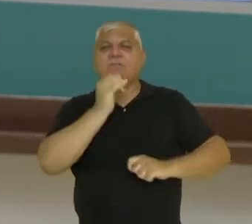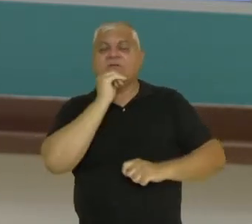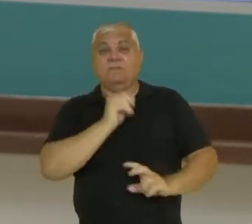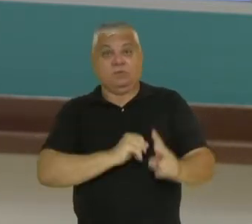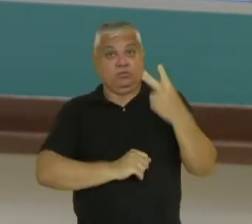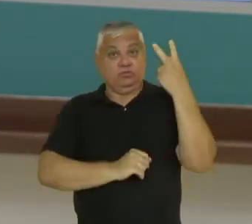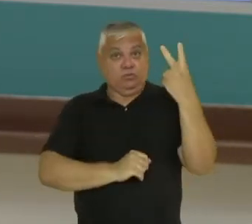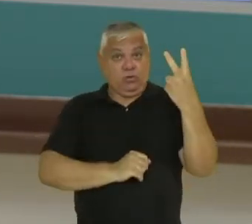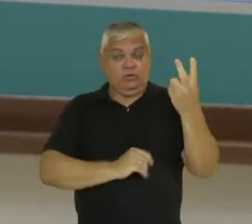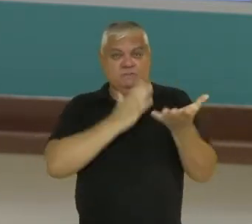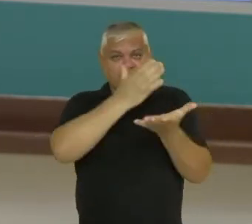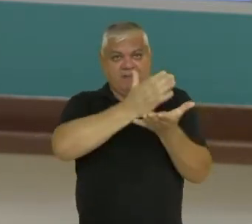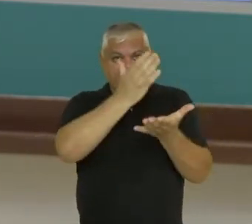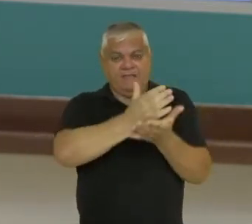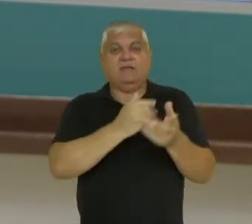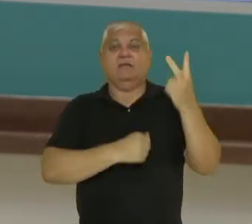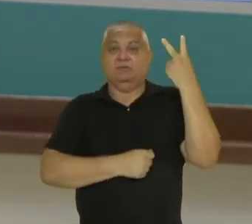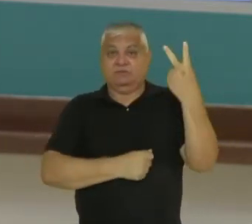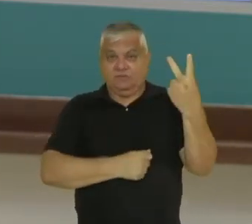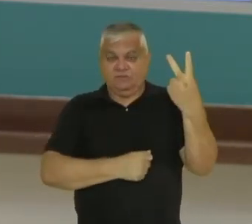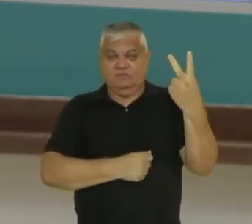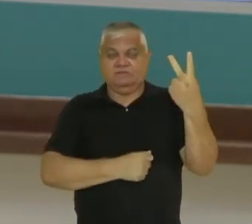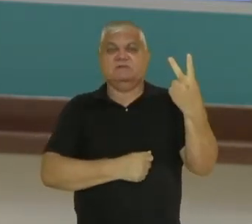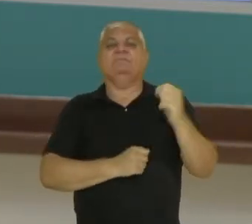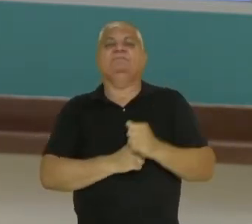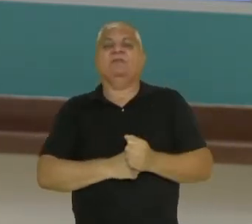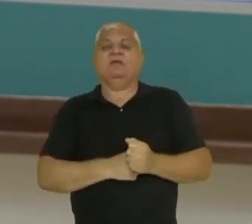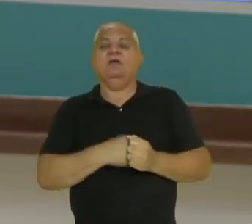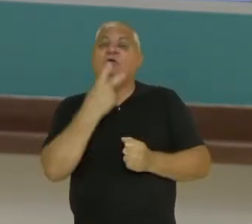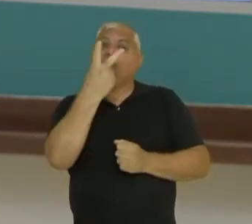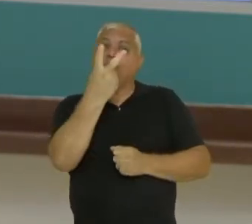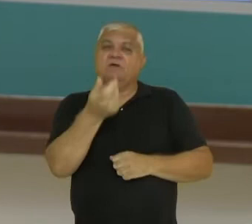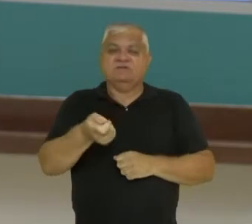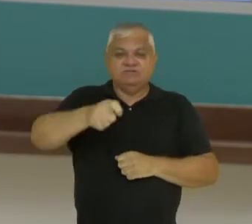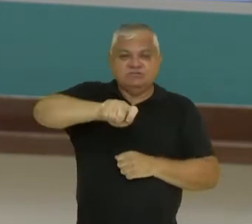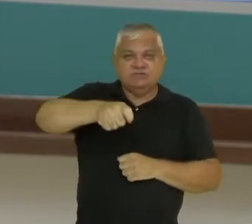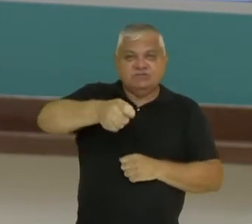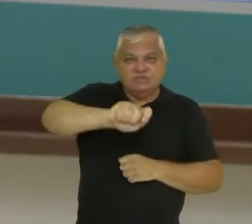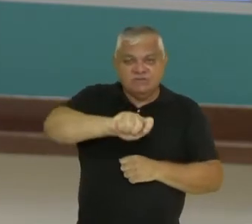duas partes de H2, duas xícaras,